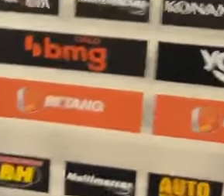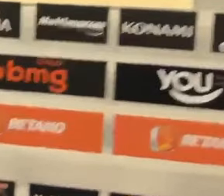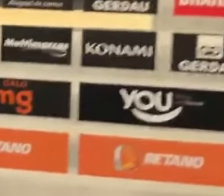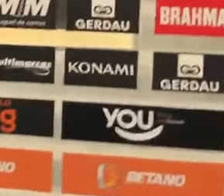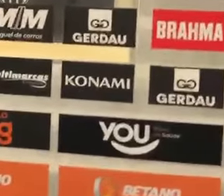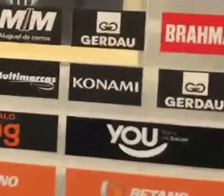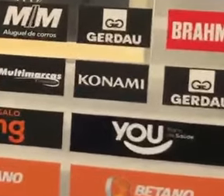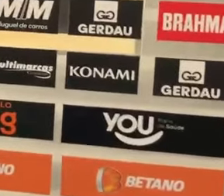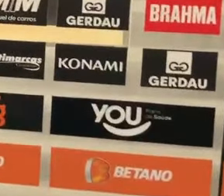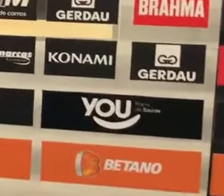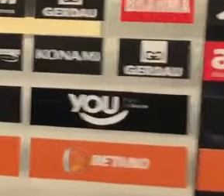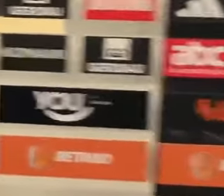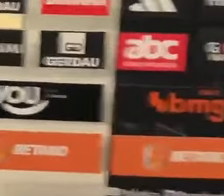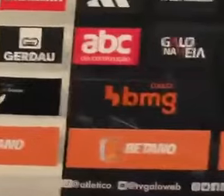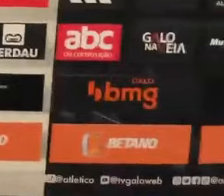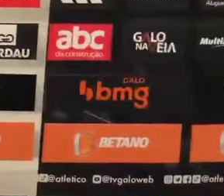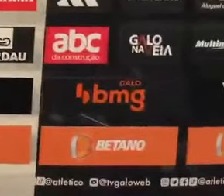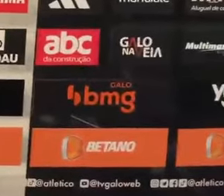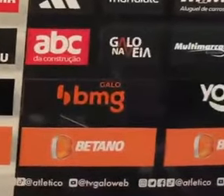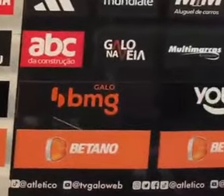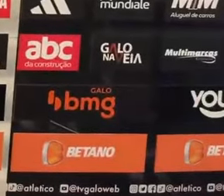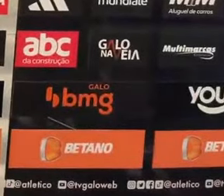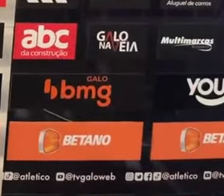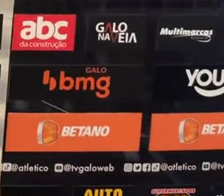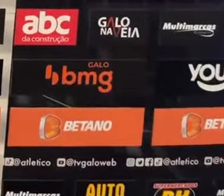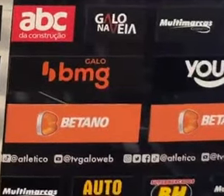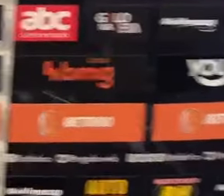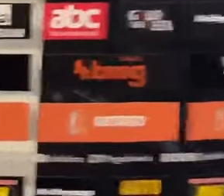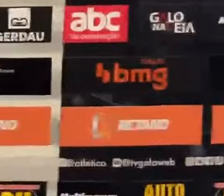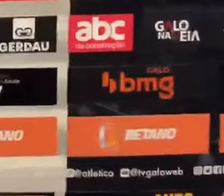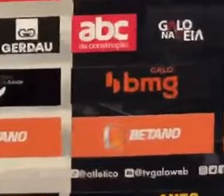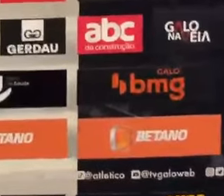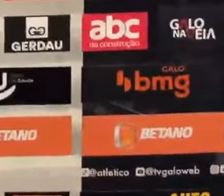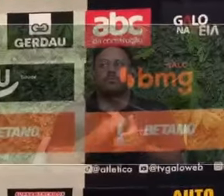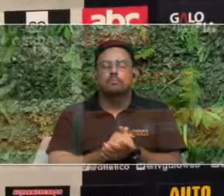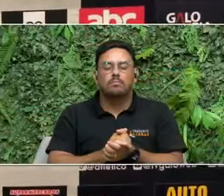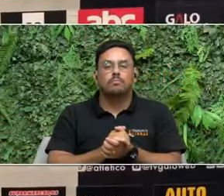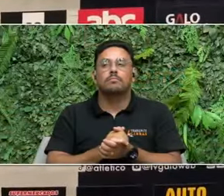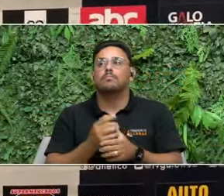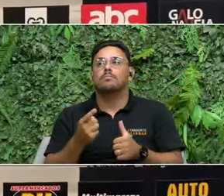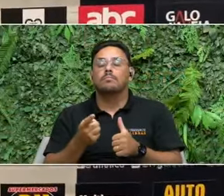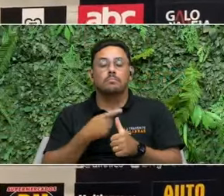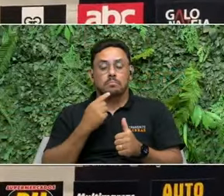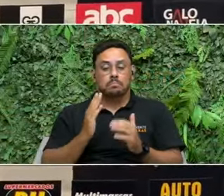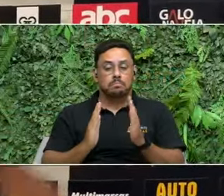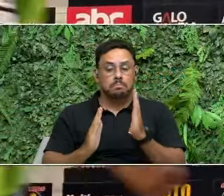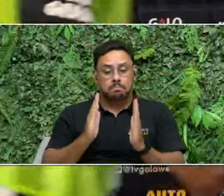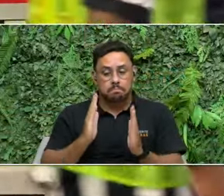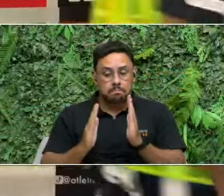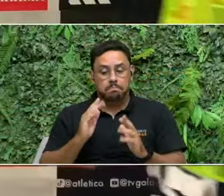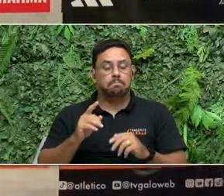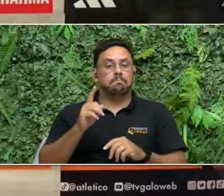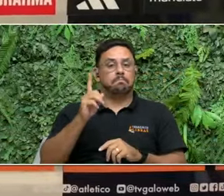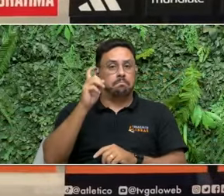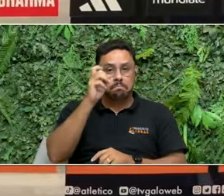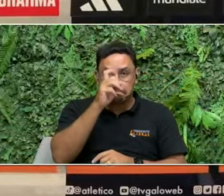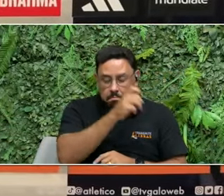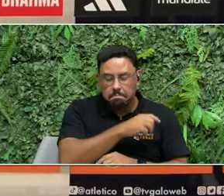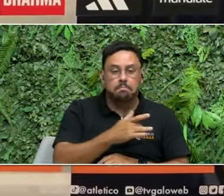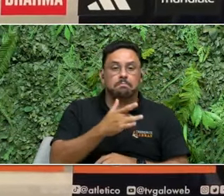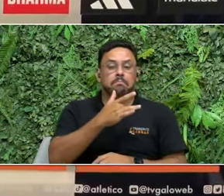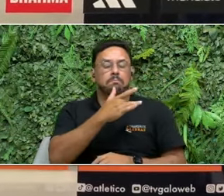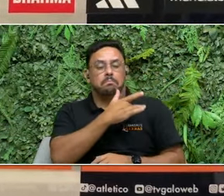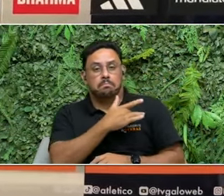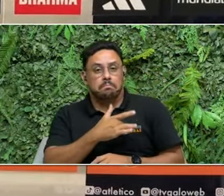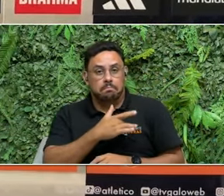Marlon tá chegando aqui João João João por favor João Marcelo chegando por aqui depois de um primeiro tempo complicado né João